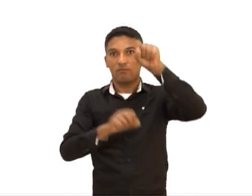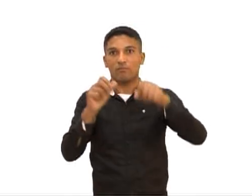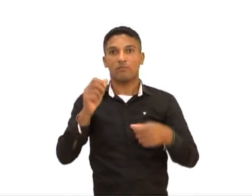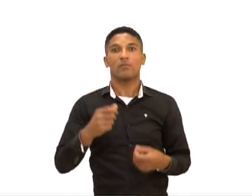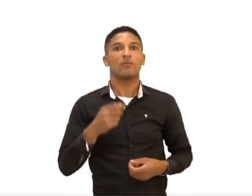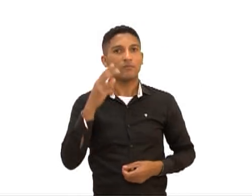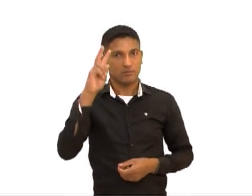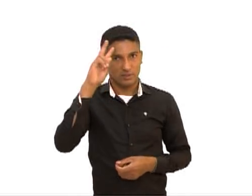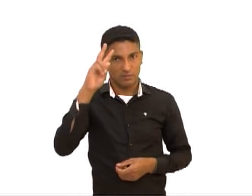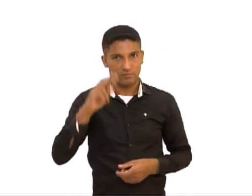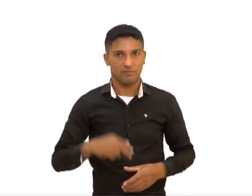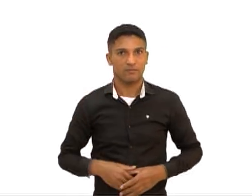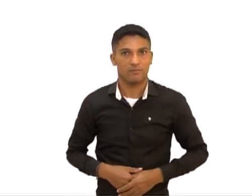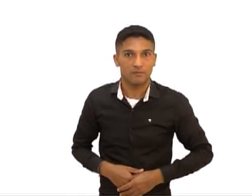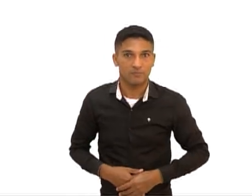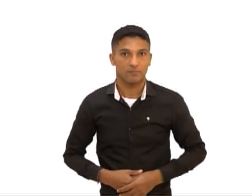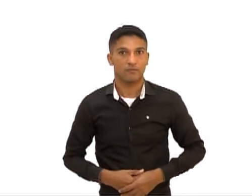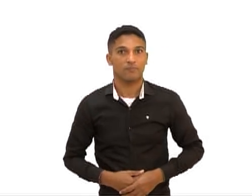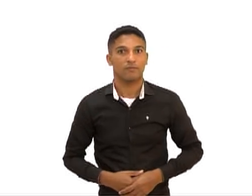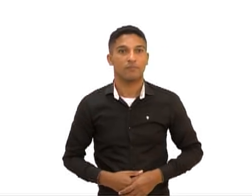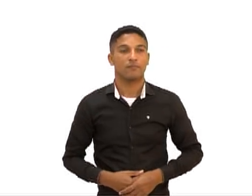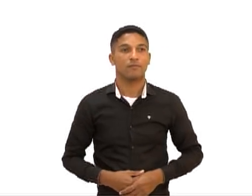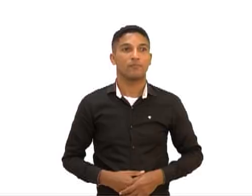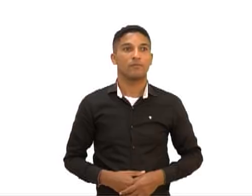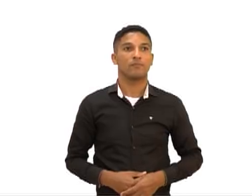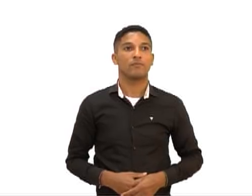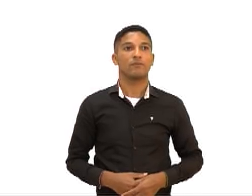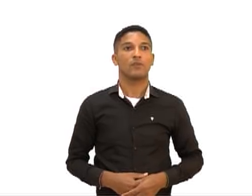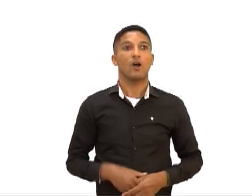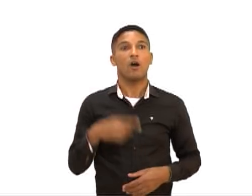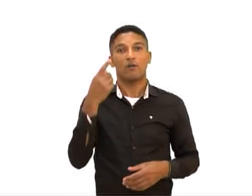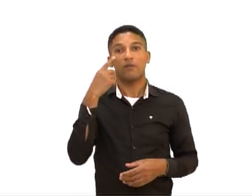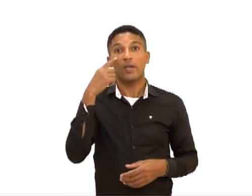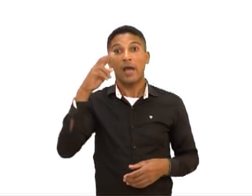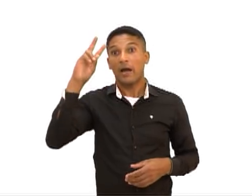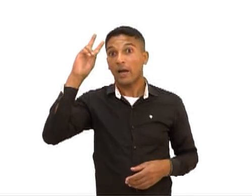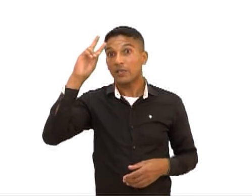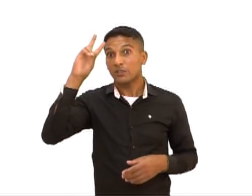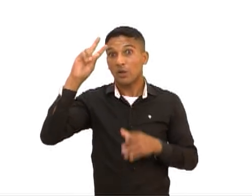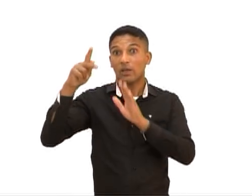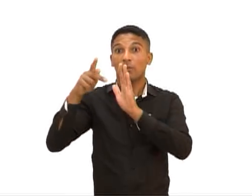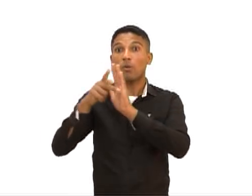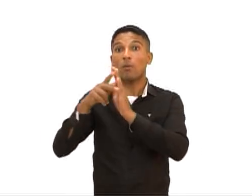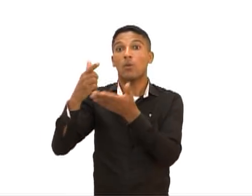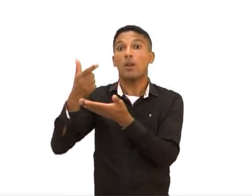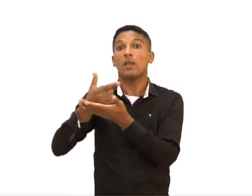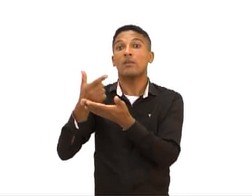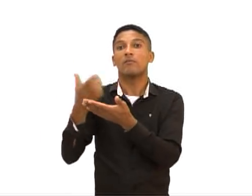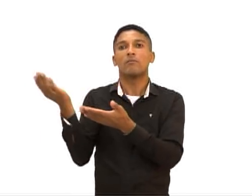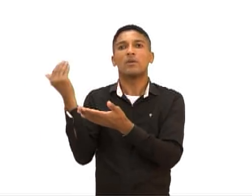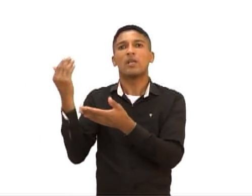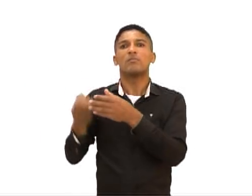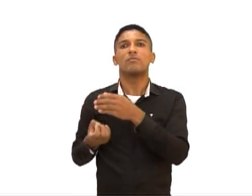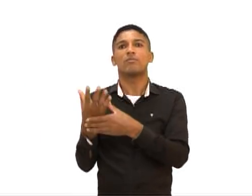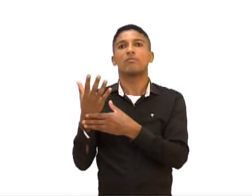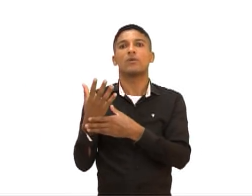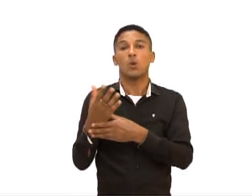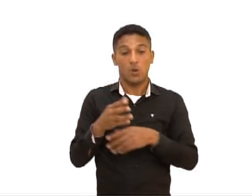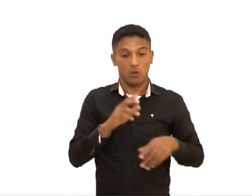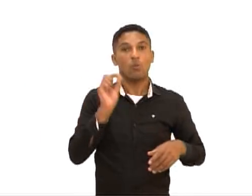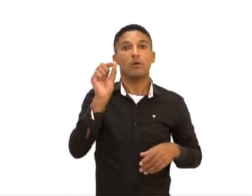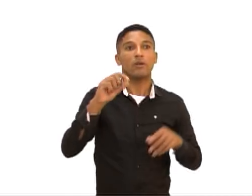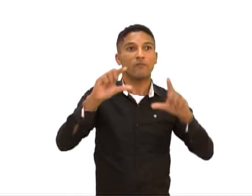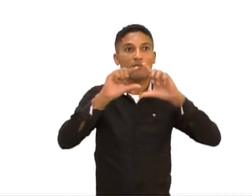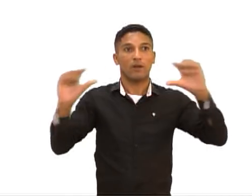do livro compreende uma série de inovações realizadas por diversos povos no intuito de gravar o